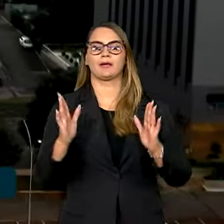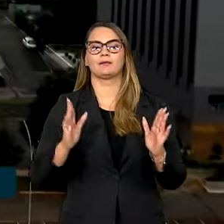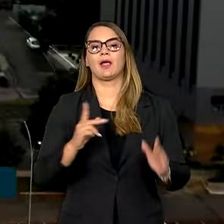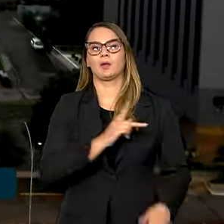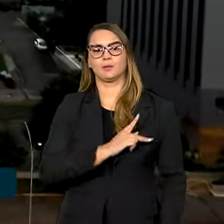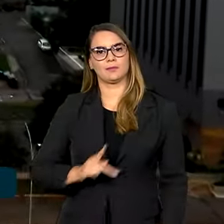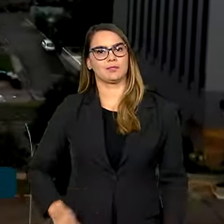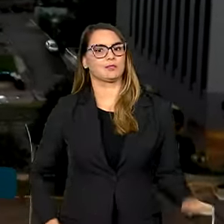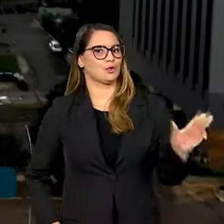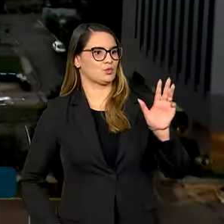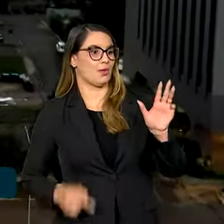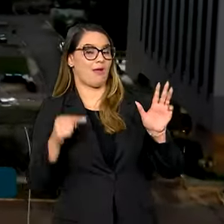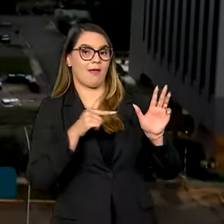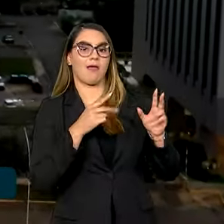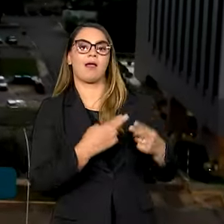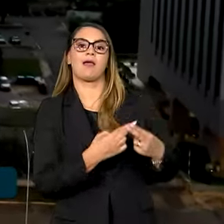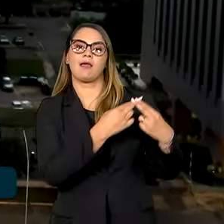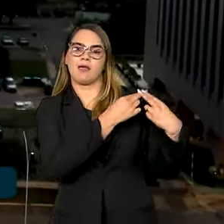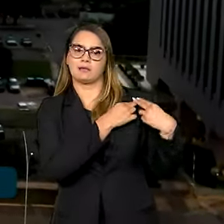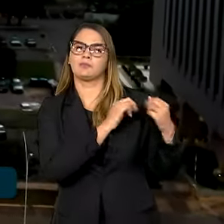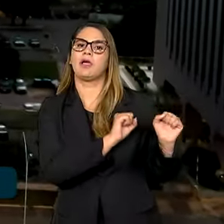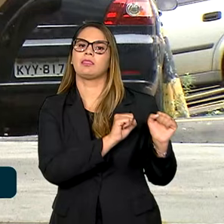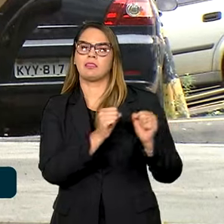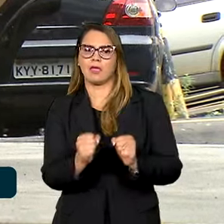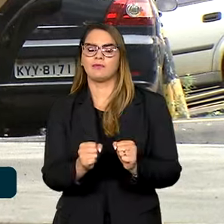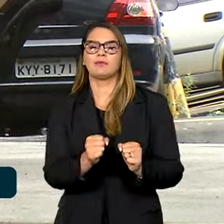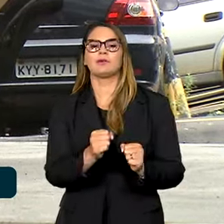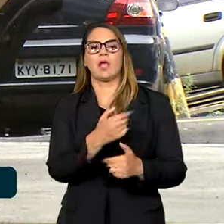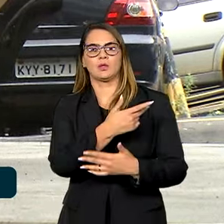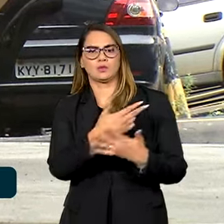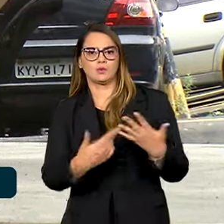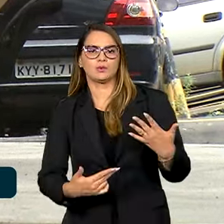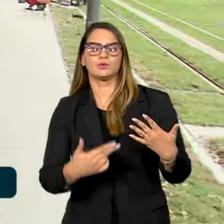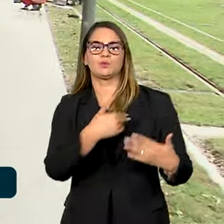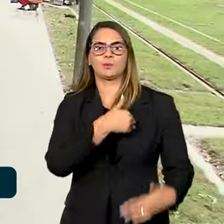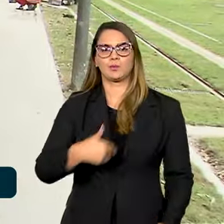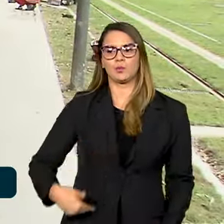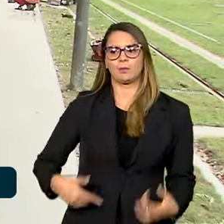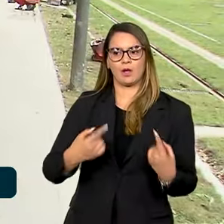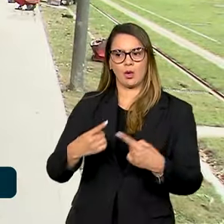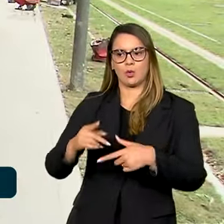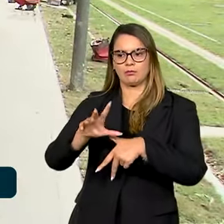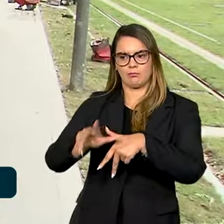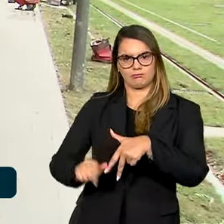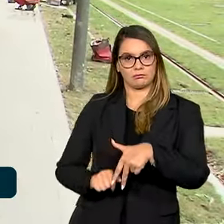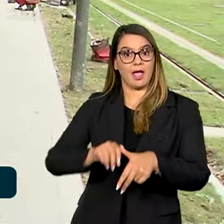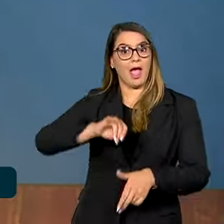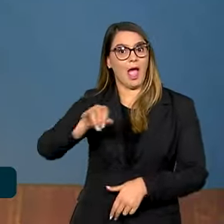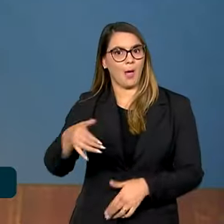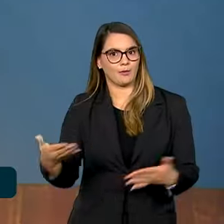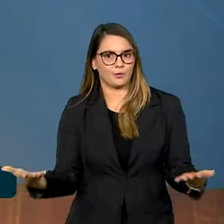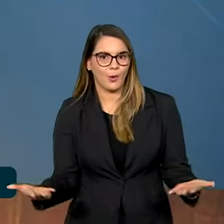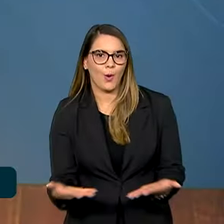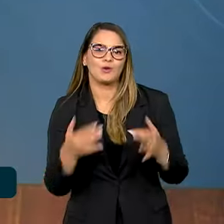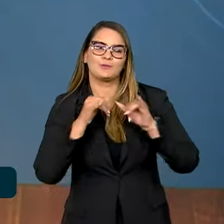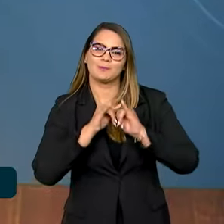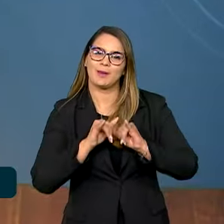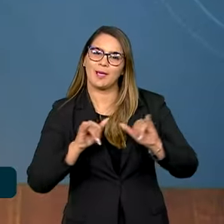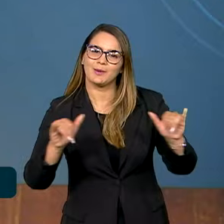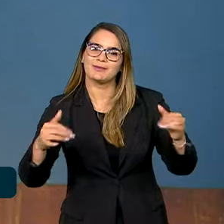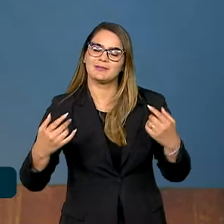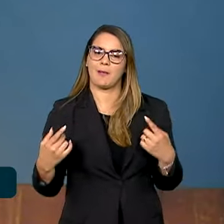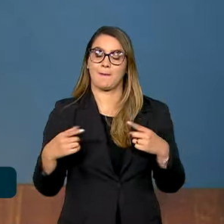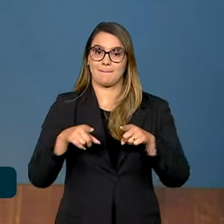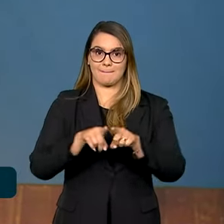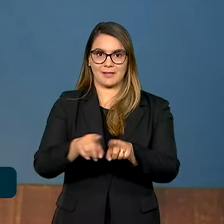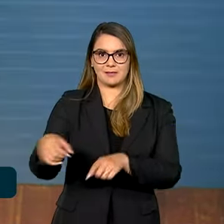Lula, é responsável pela defesa do patrimônio público e combate à corrupção. A pasta aproveitou o evento hoje para anunciar uma